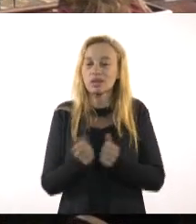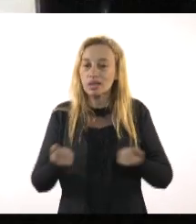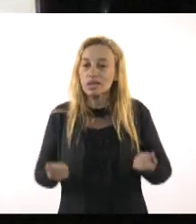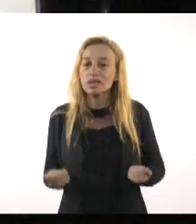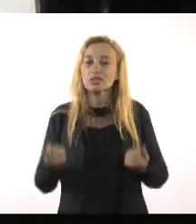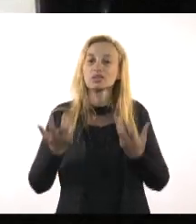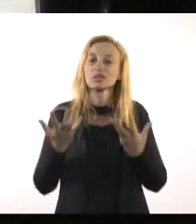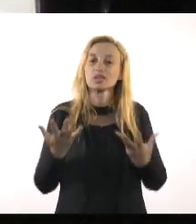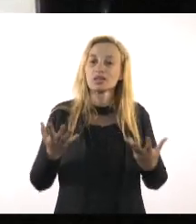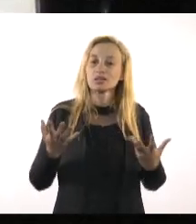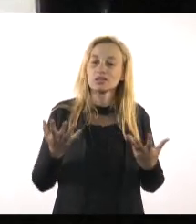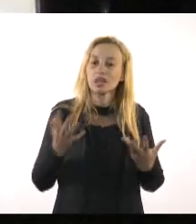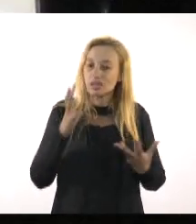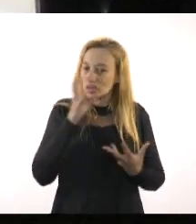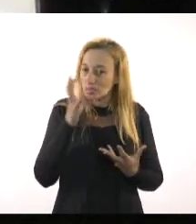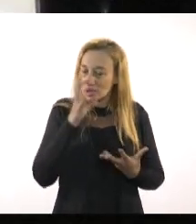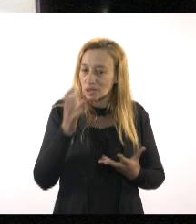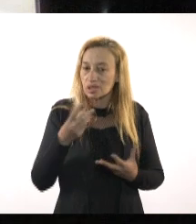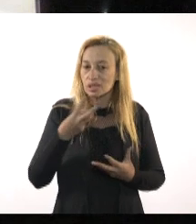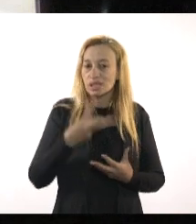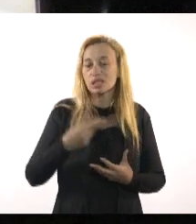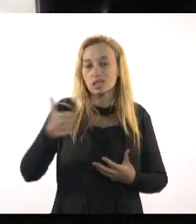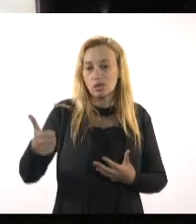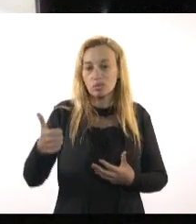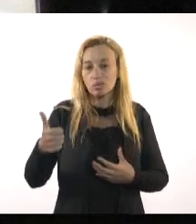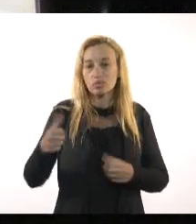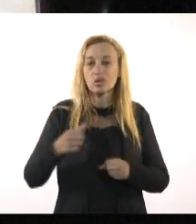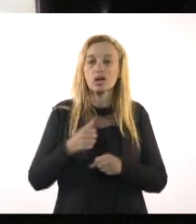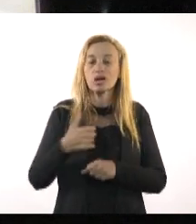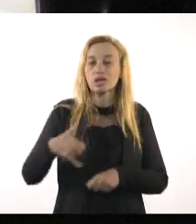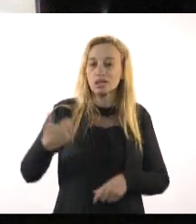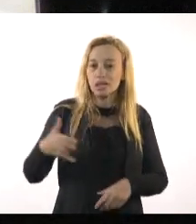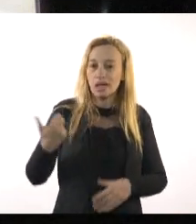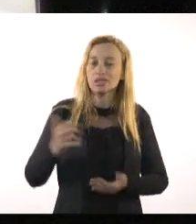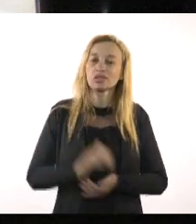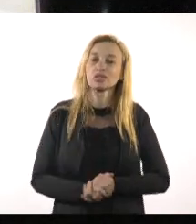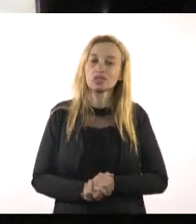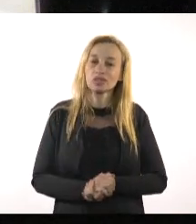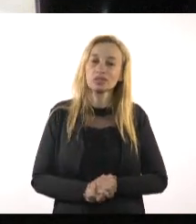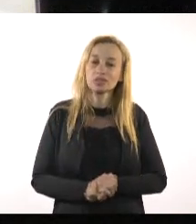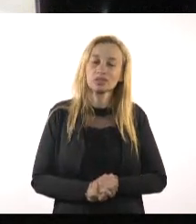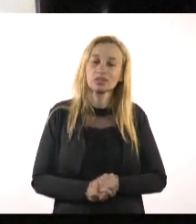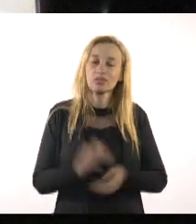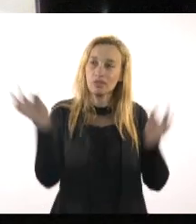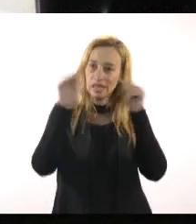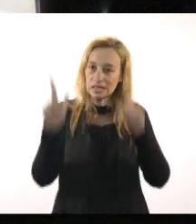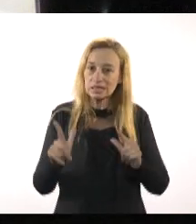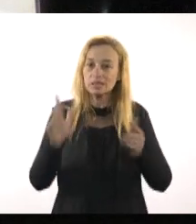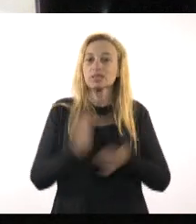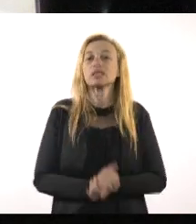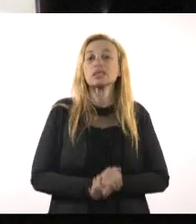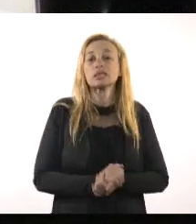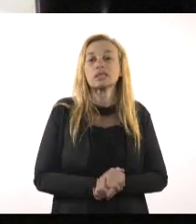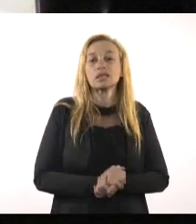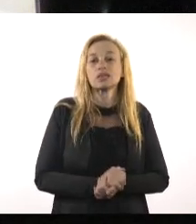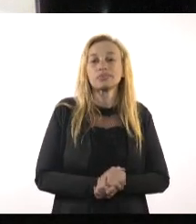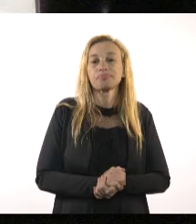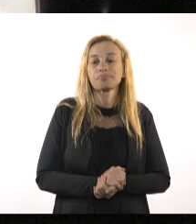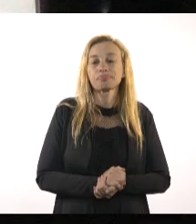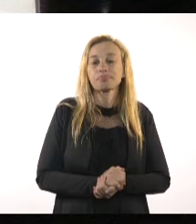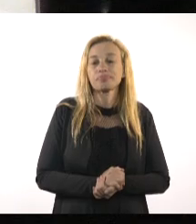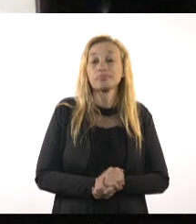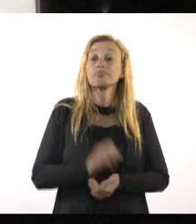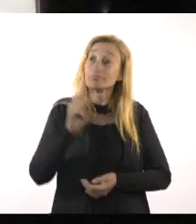de ouvintes nos meus 31 anos de rádio, né, e fico muito feliz por isso. E é